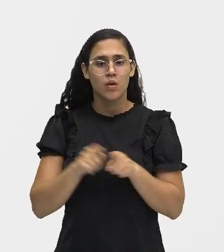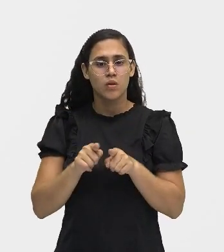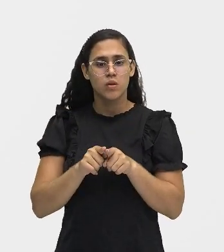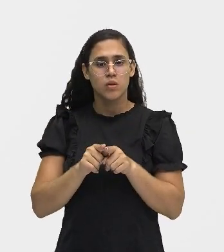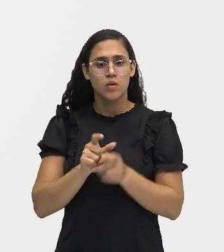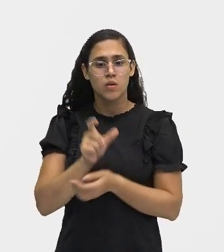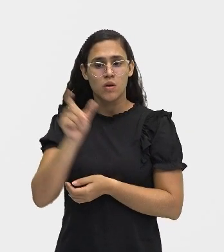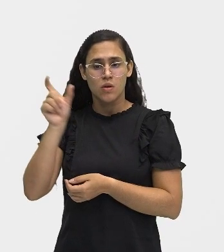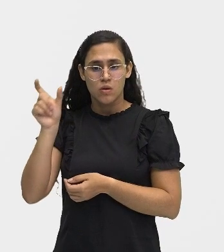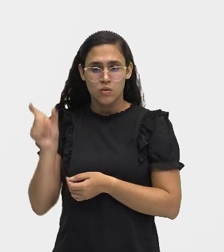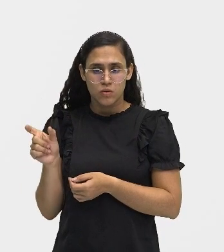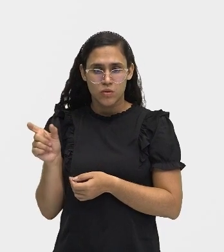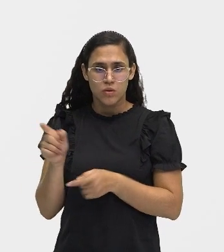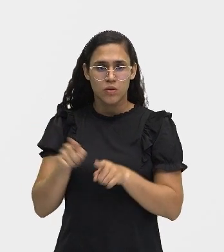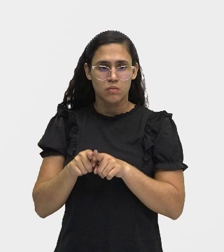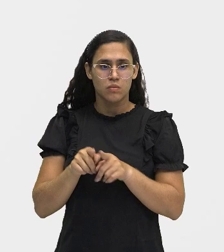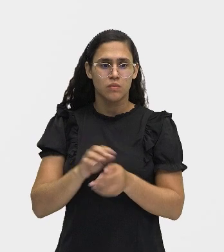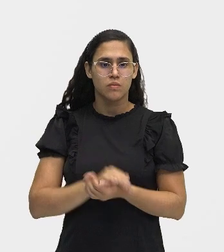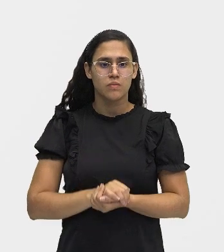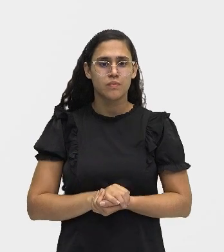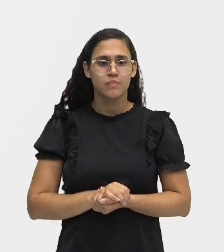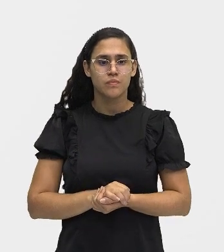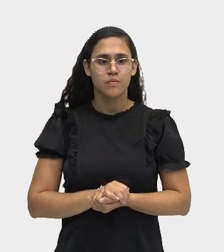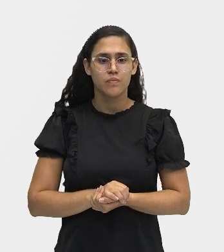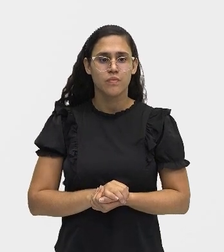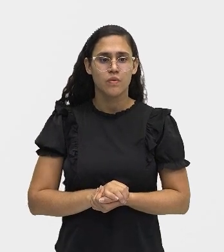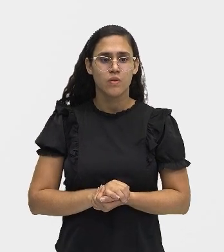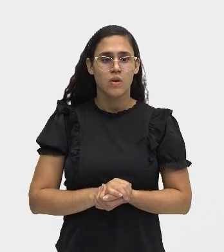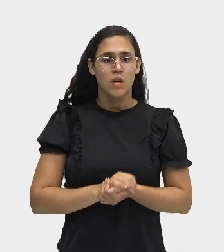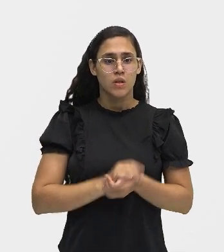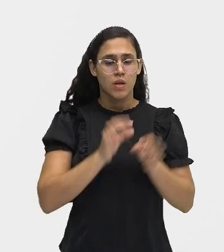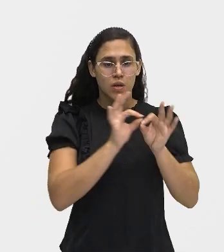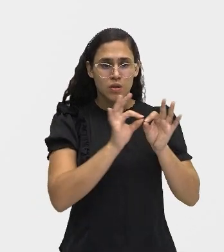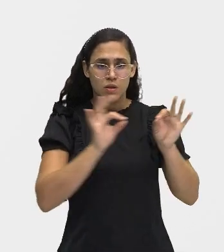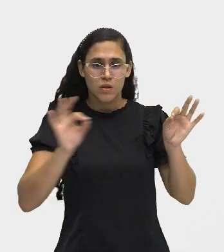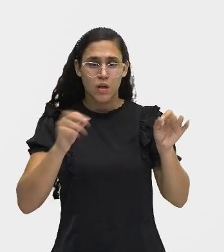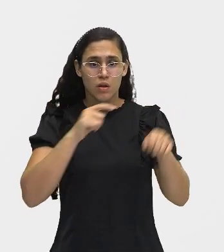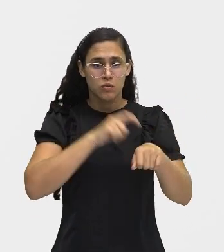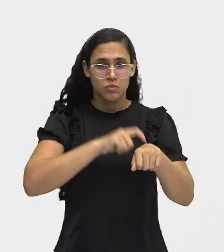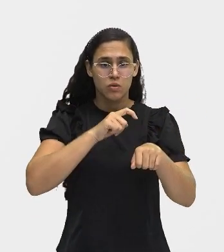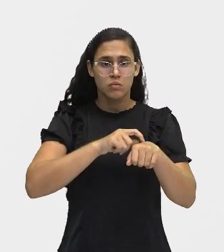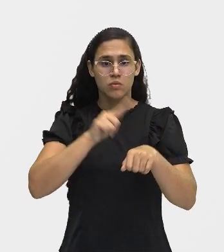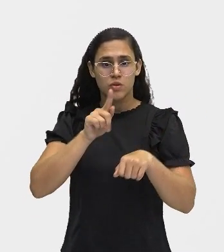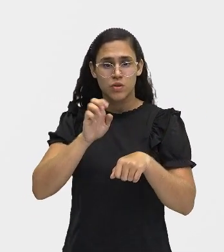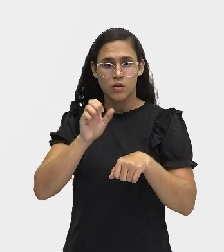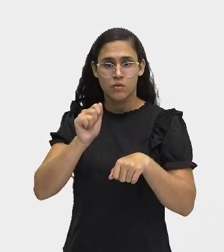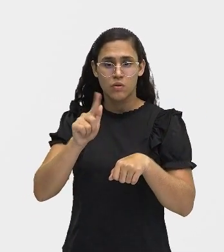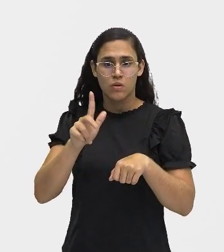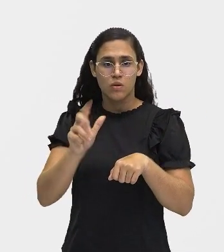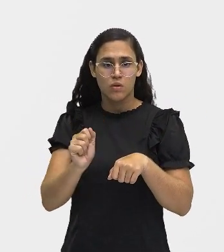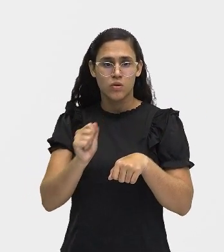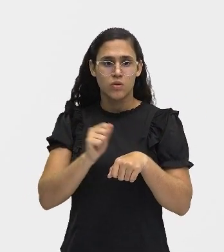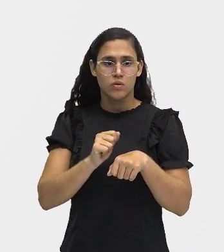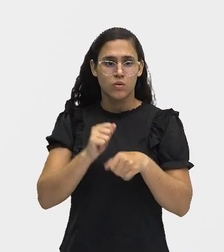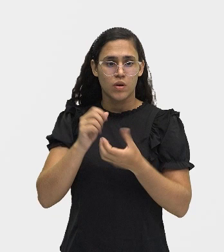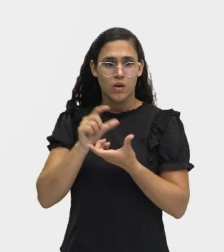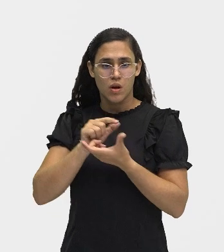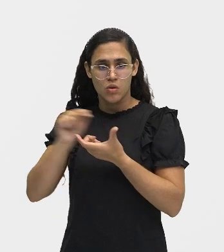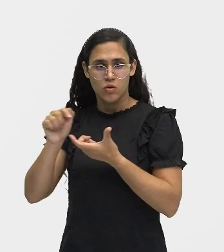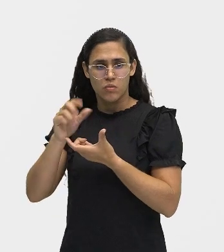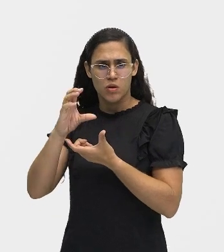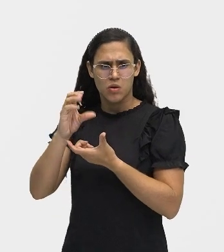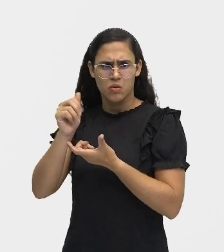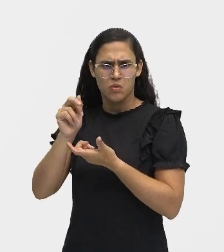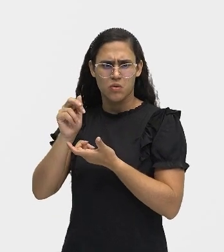do tempo geológico, né? Que vai ser a escala cronoestratigráfica, tá? Então, ela vai se encontrar aí dividida em